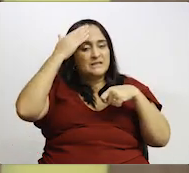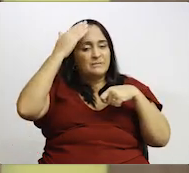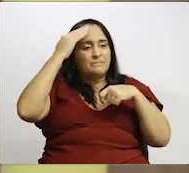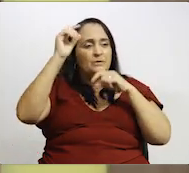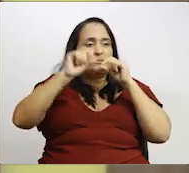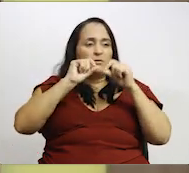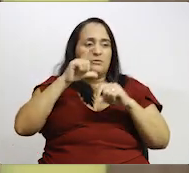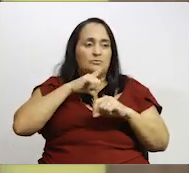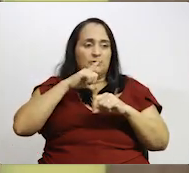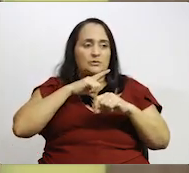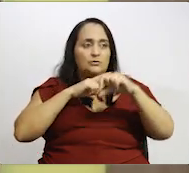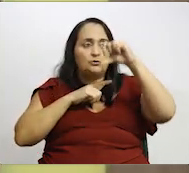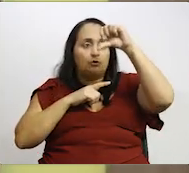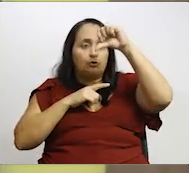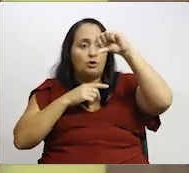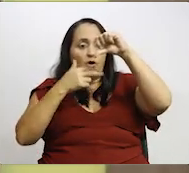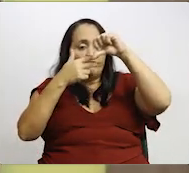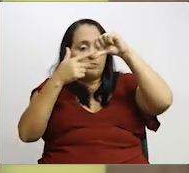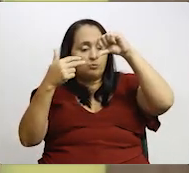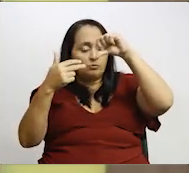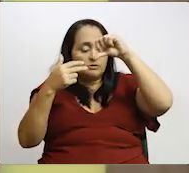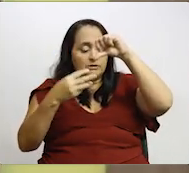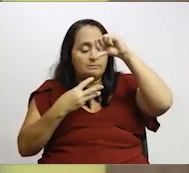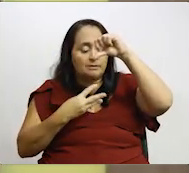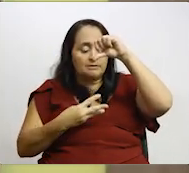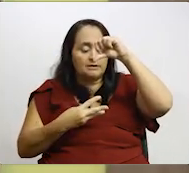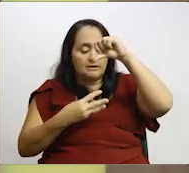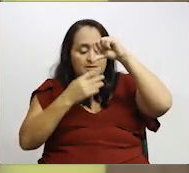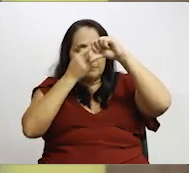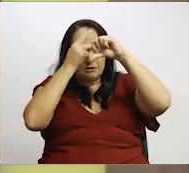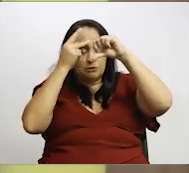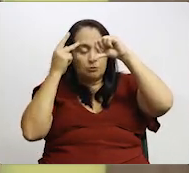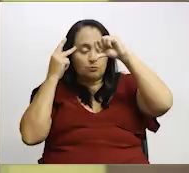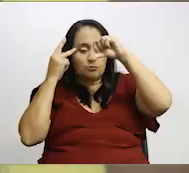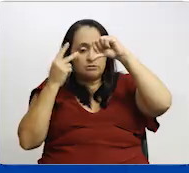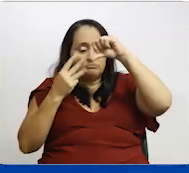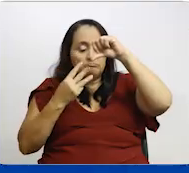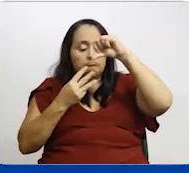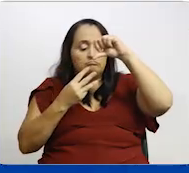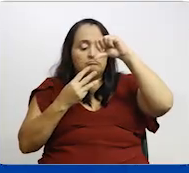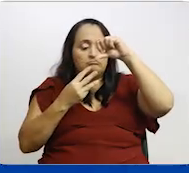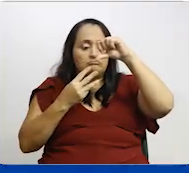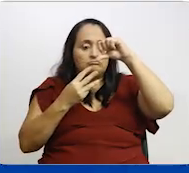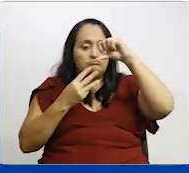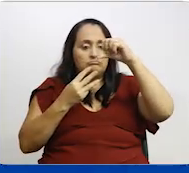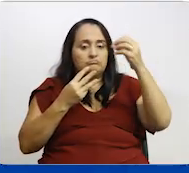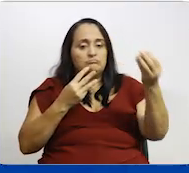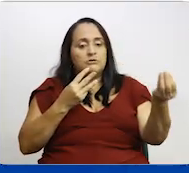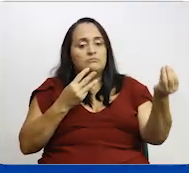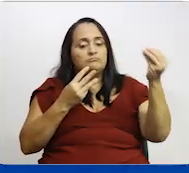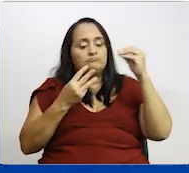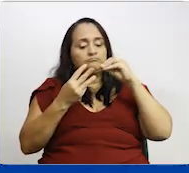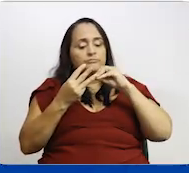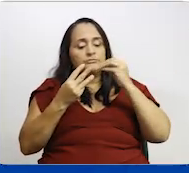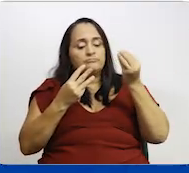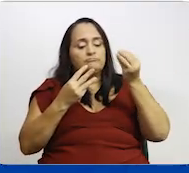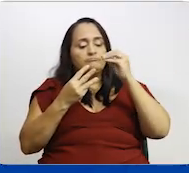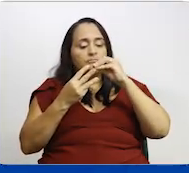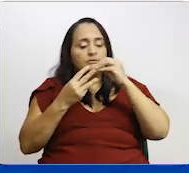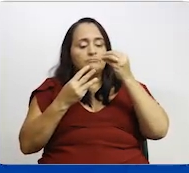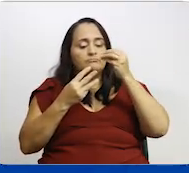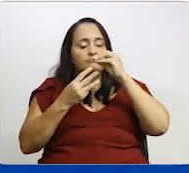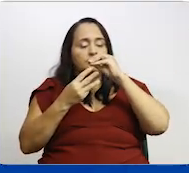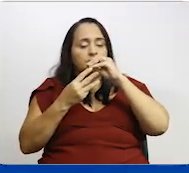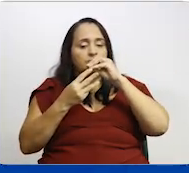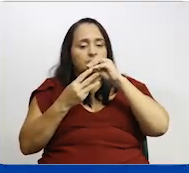cada uma vai ficar com 3, né? Então, dessas 2 bolinhas aqui, qual é que está